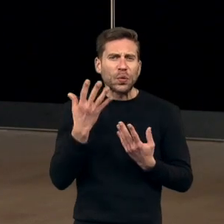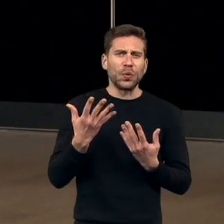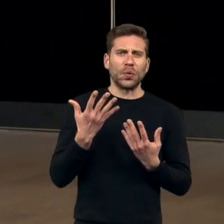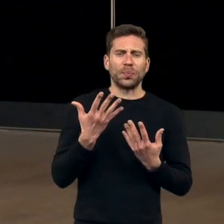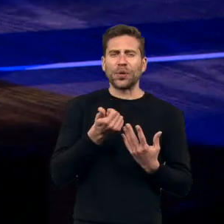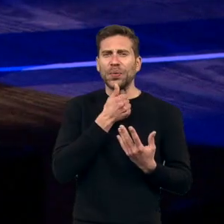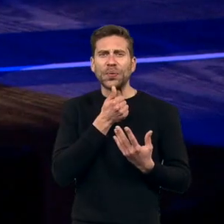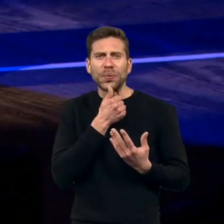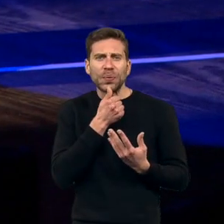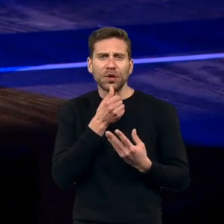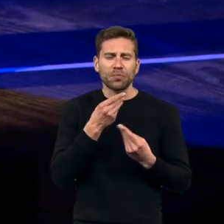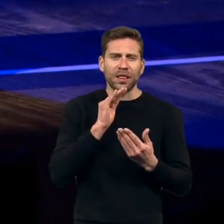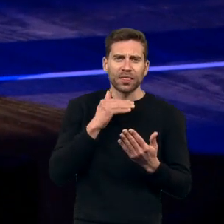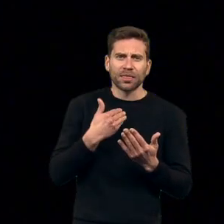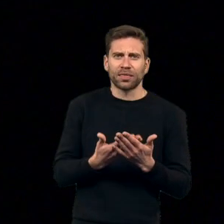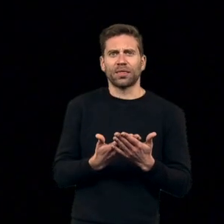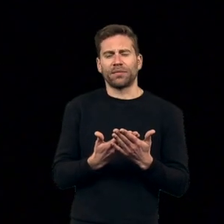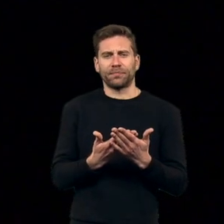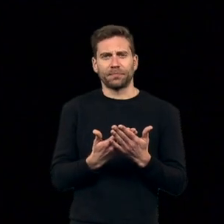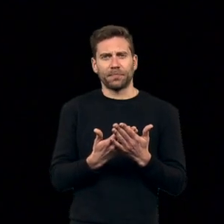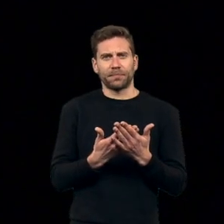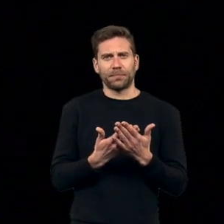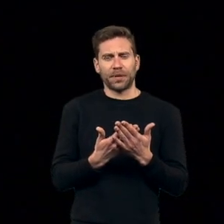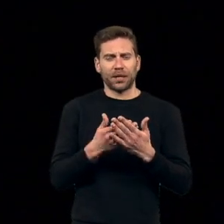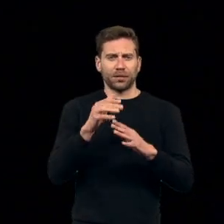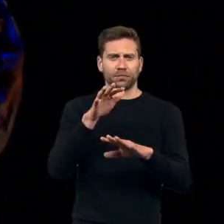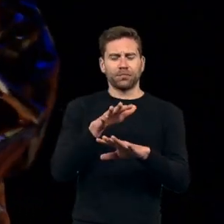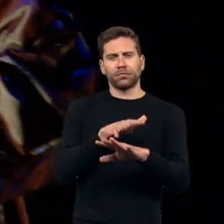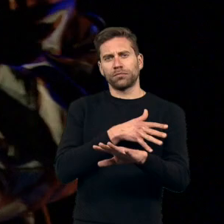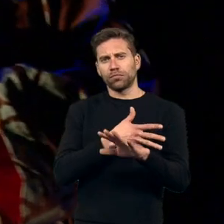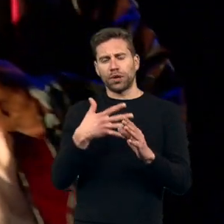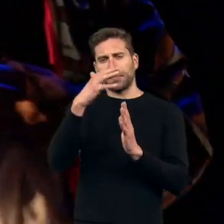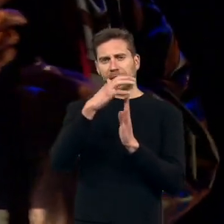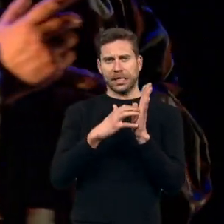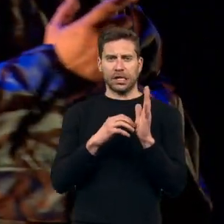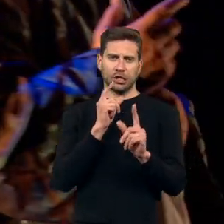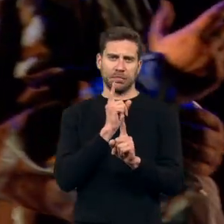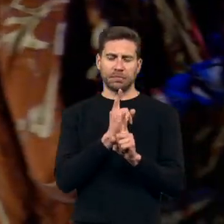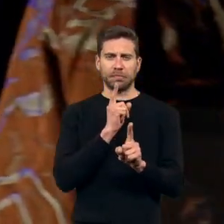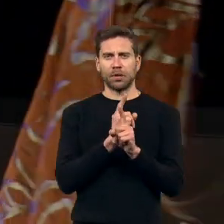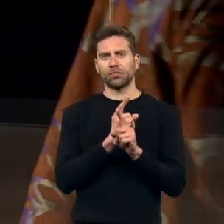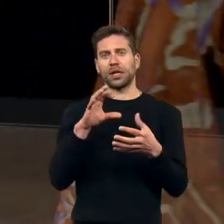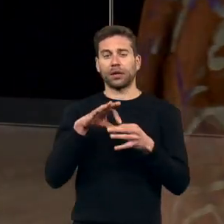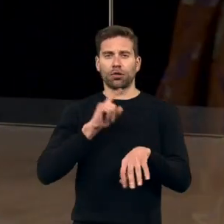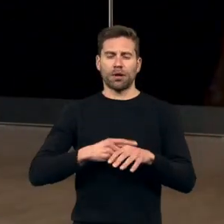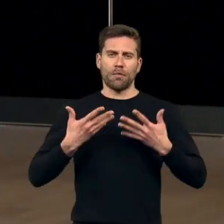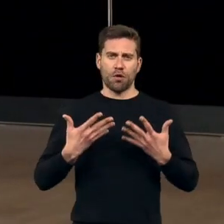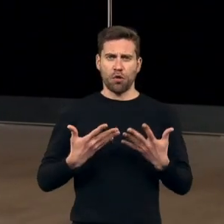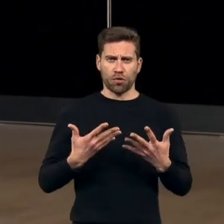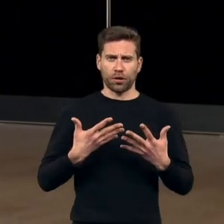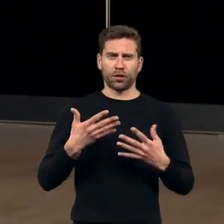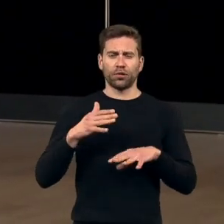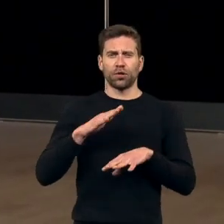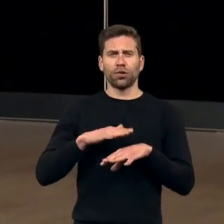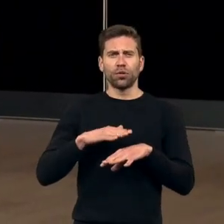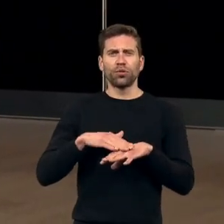poderíamos voltar a aproximar-nos desta obra, que é algo atual, pela própria revisão daquilo que